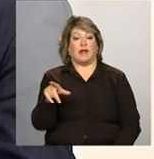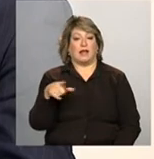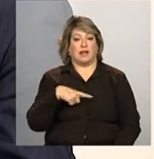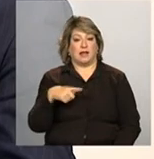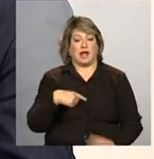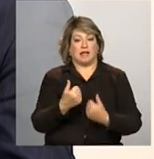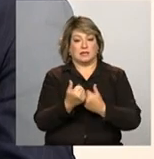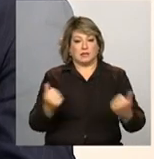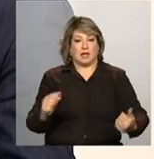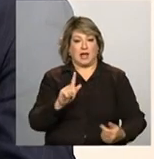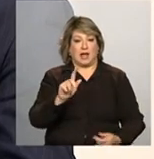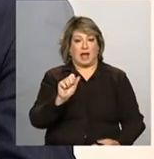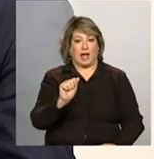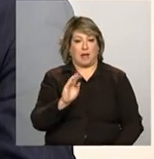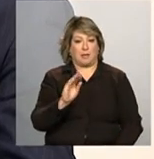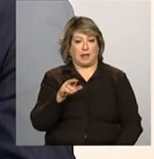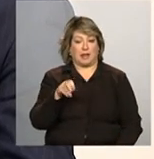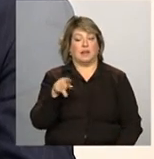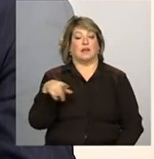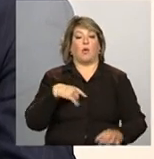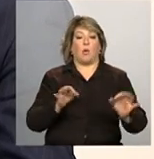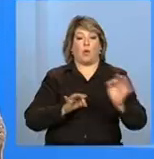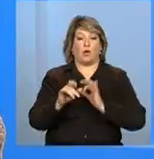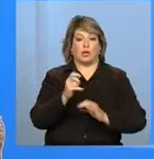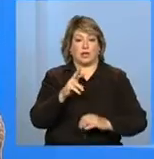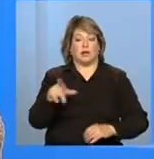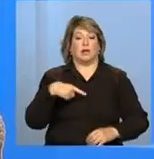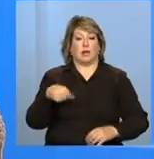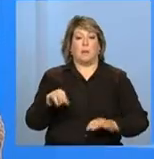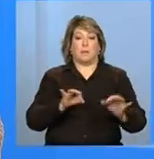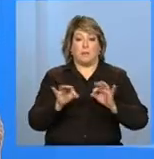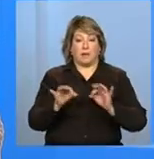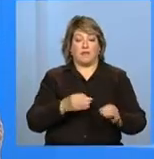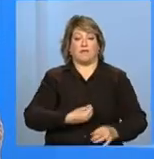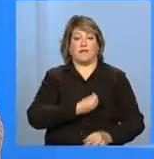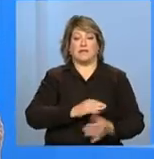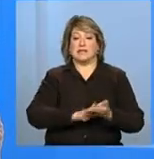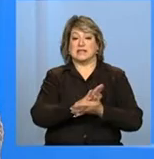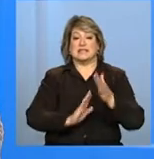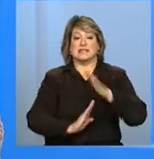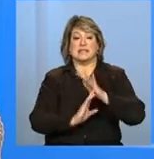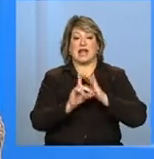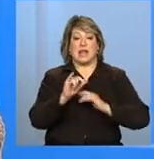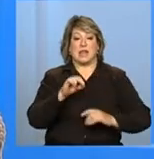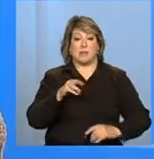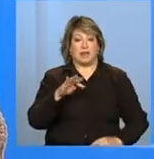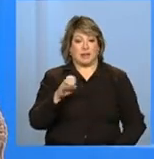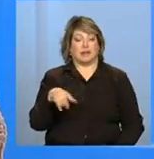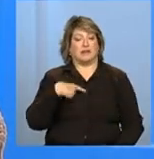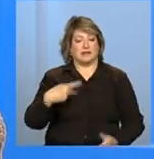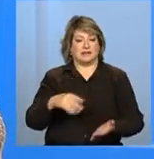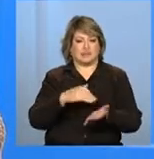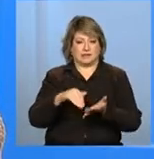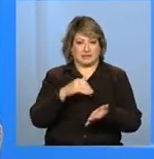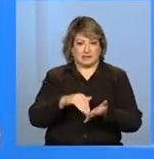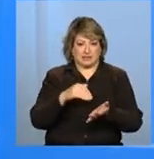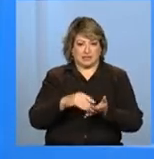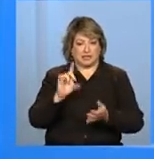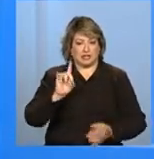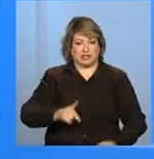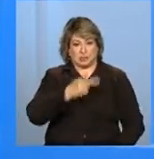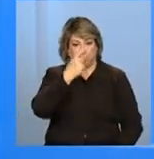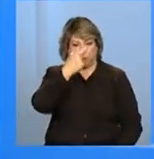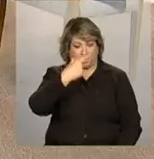e coordenador geral do Plano Viver Sem Limites da Secretaria de Direitos Humanos da Presidência da